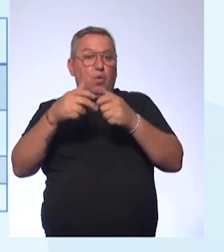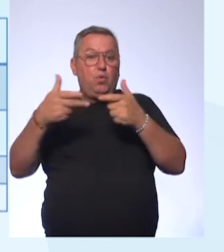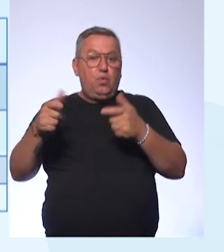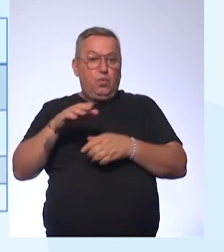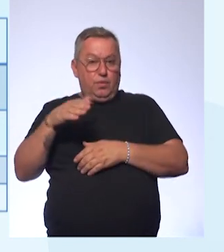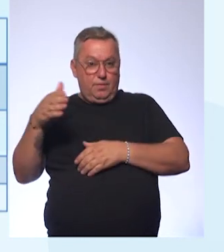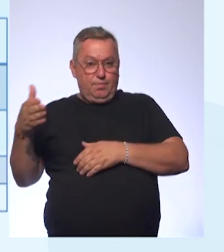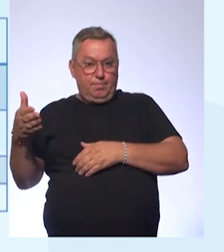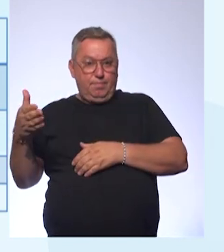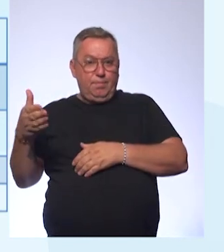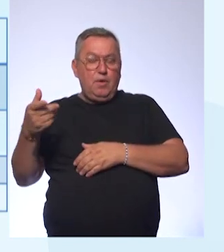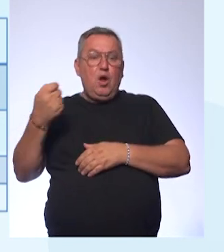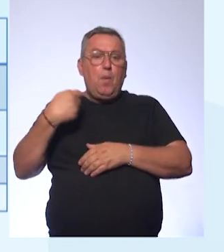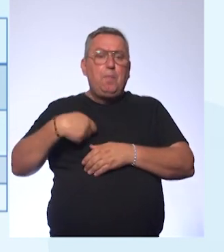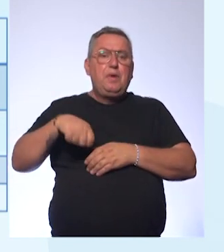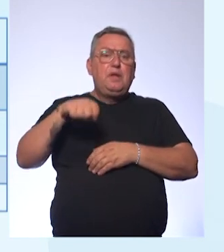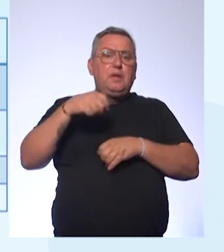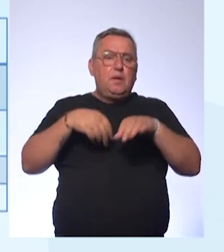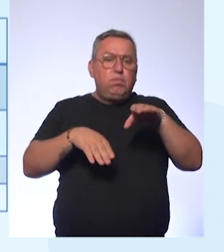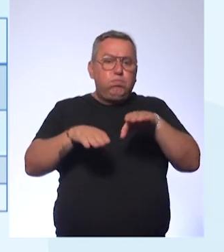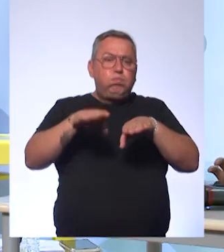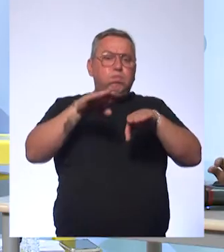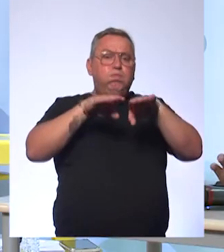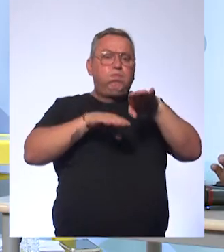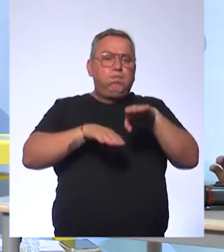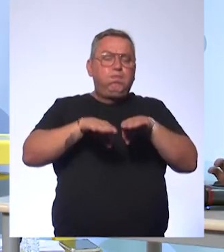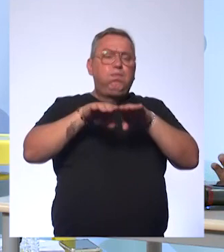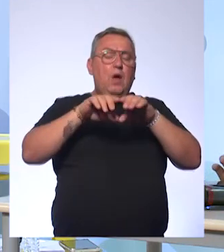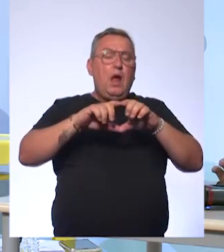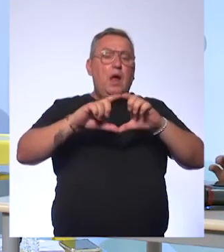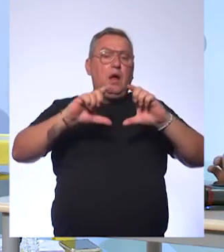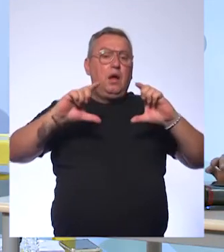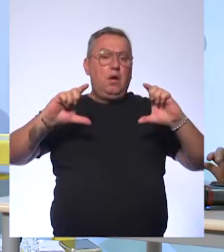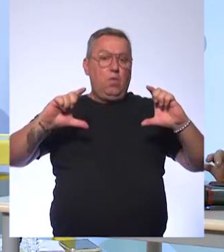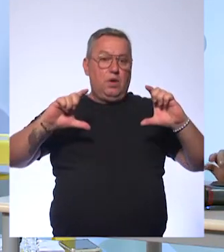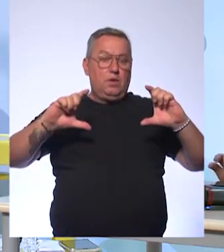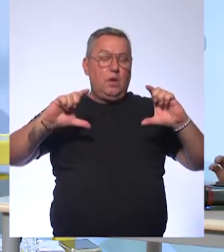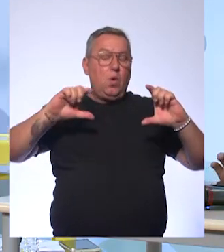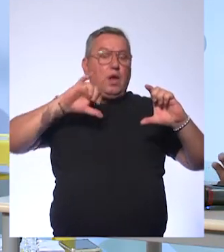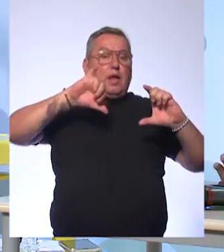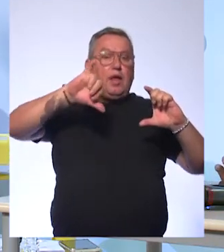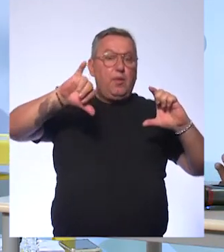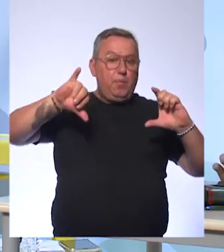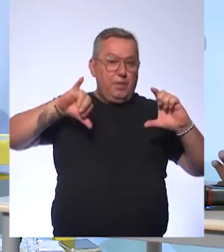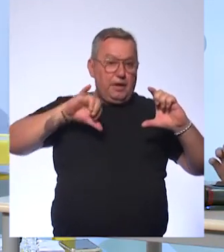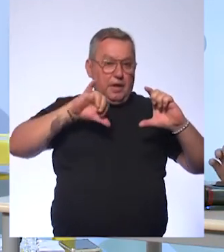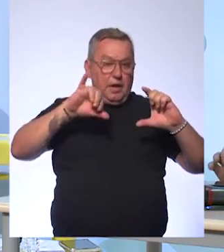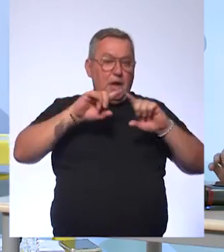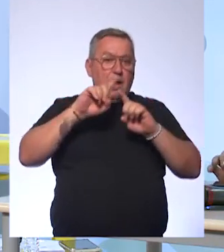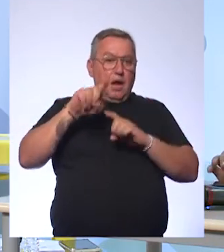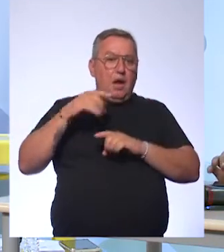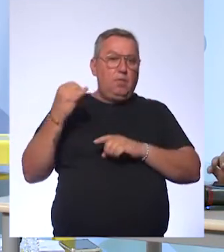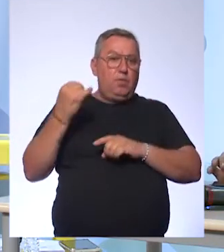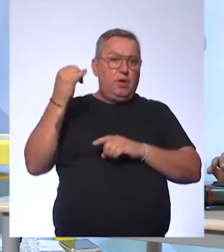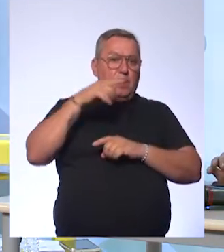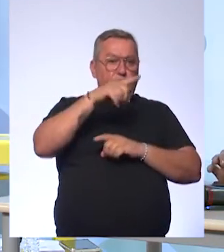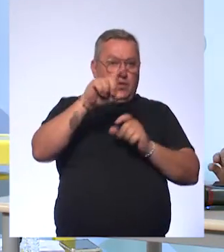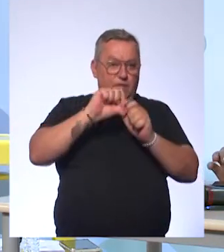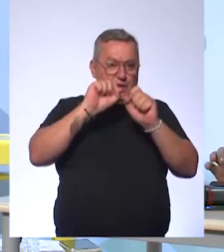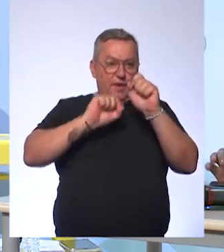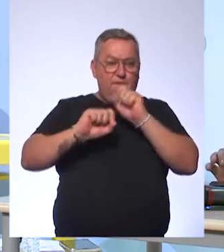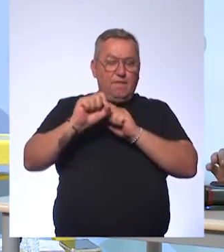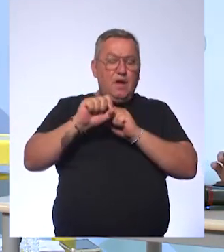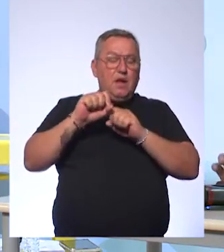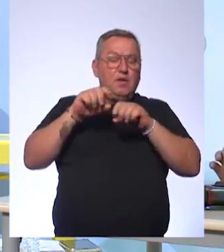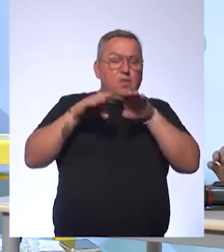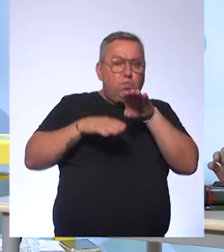produtos. Precisamos balancear a equação química, ok? Geralmente é recomendado que você comece a fazer o